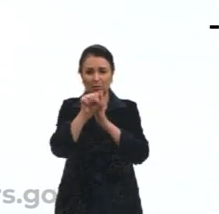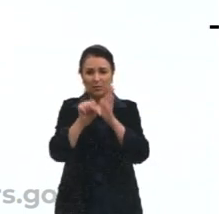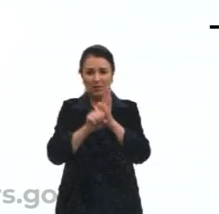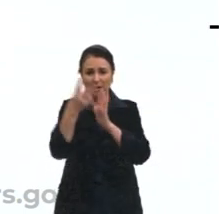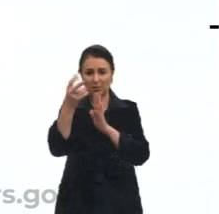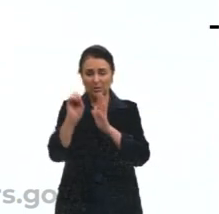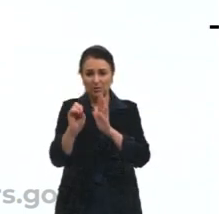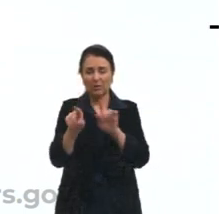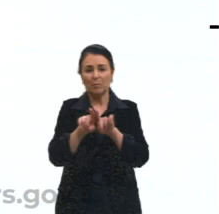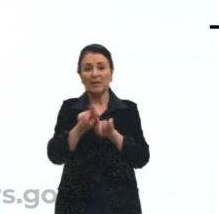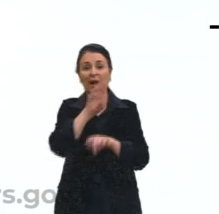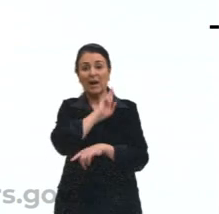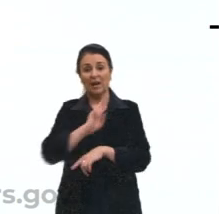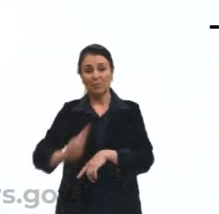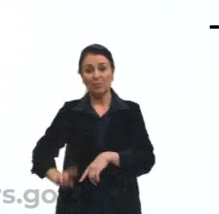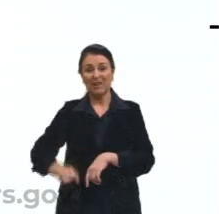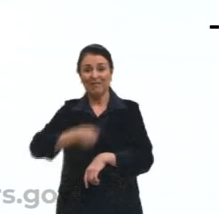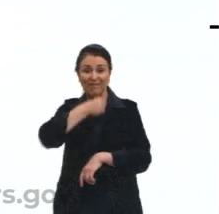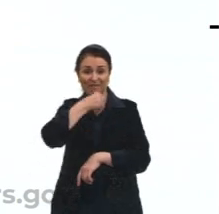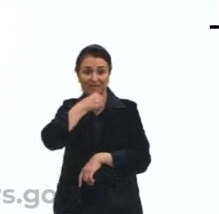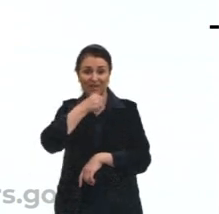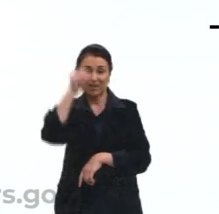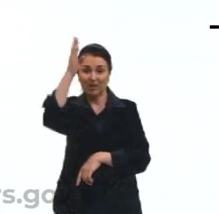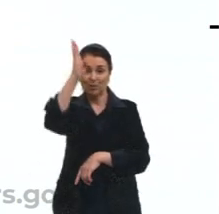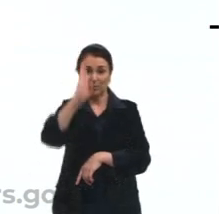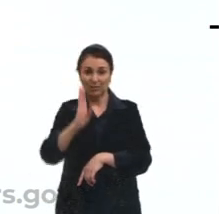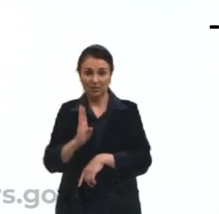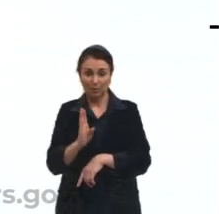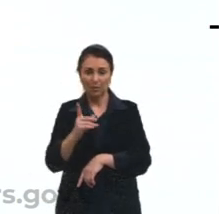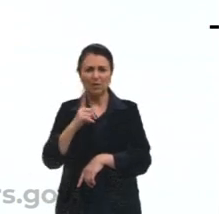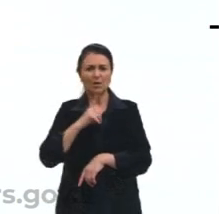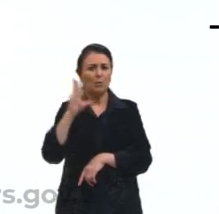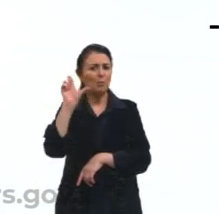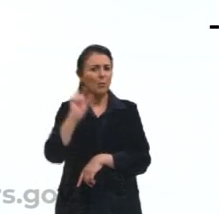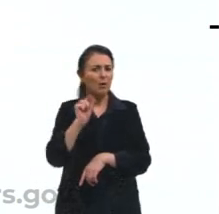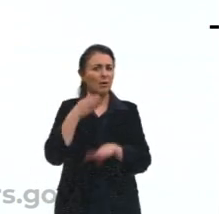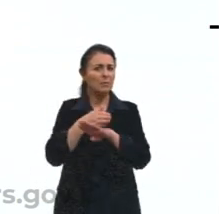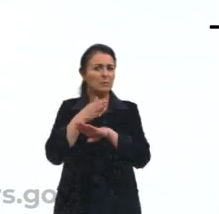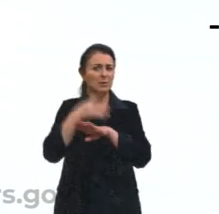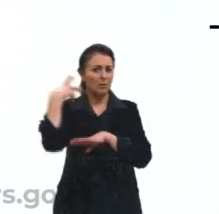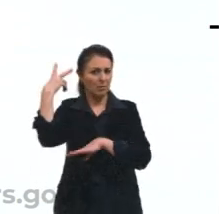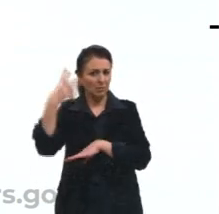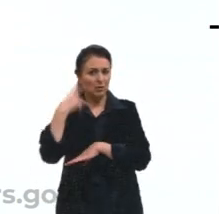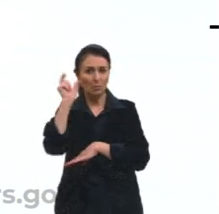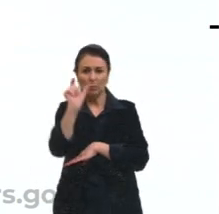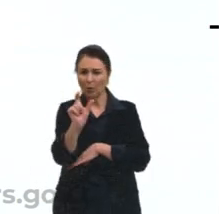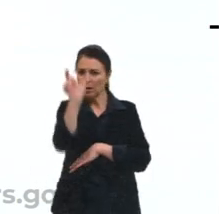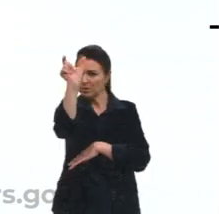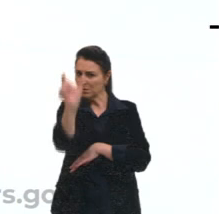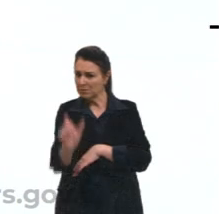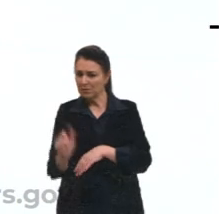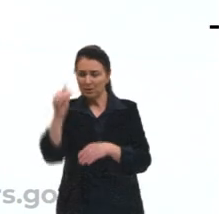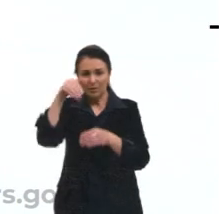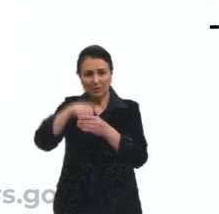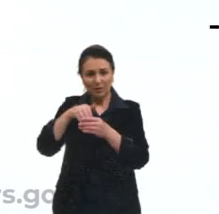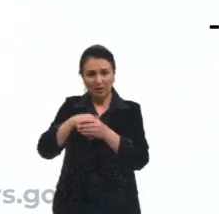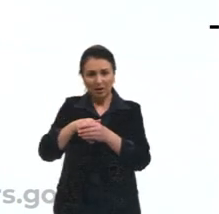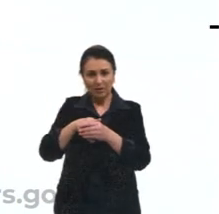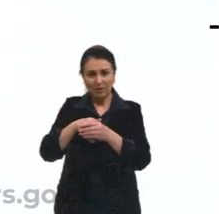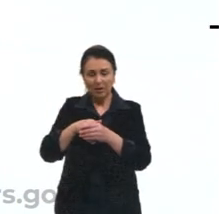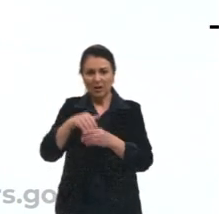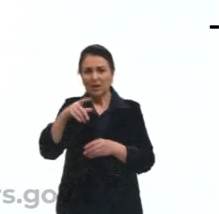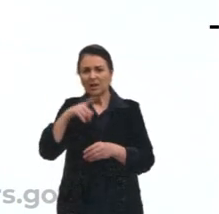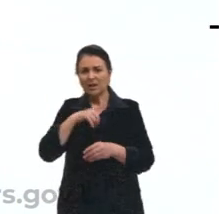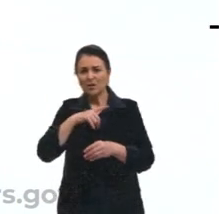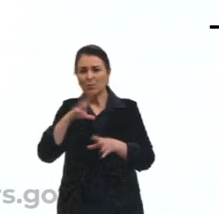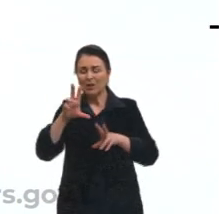20 da República Velha no Brasil que era um período que existia pouca participação política né poucas pessoas votavam e ainda